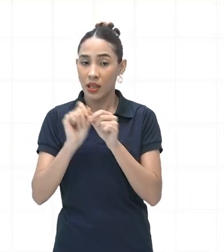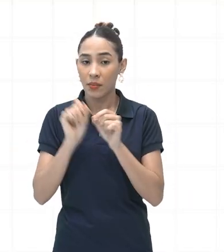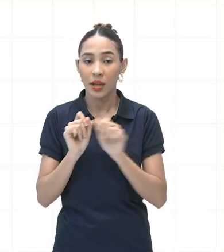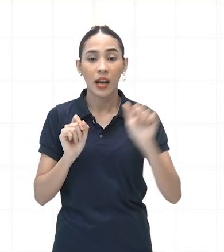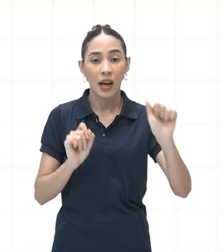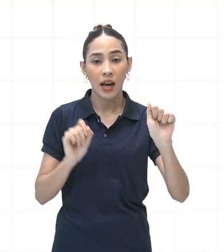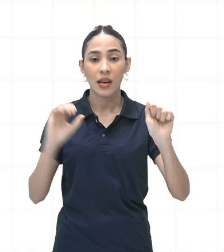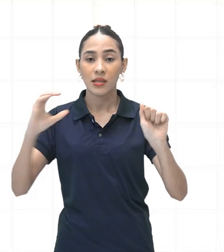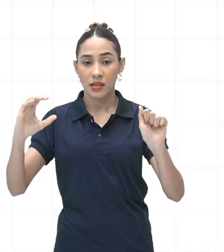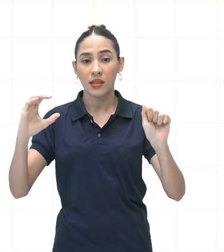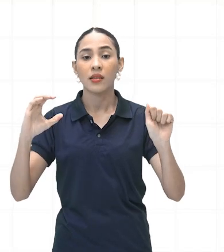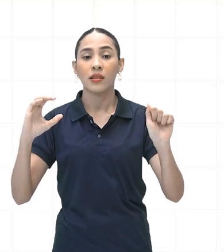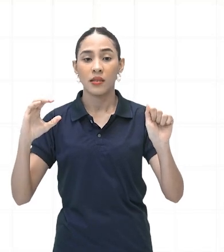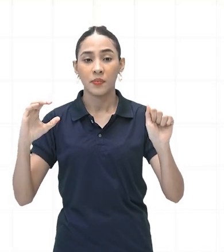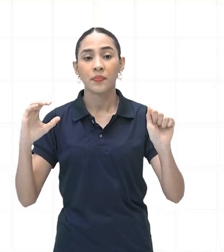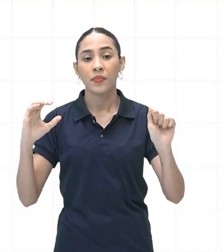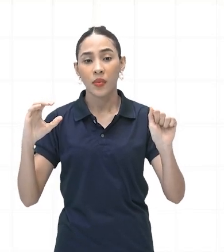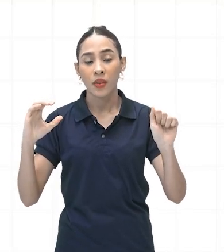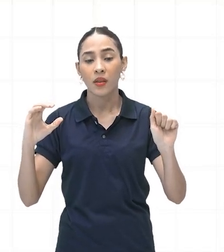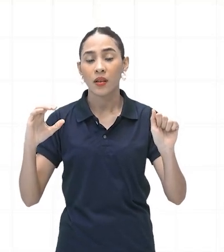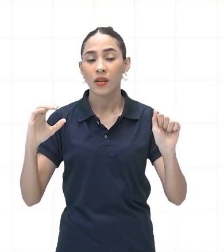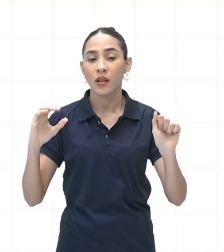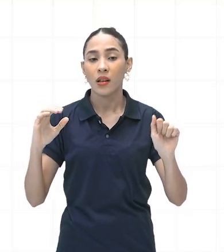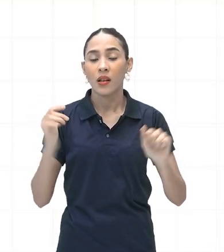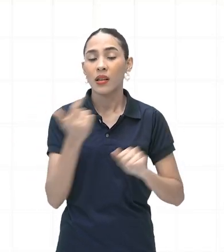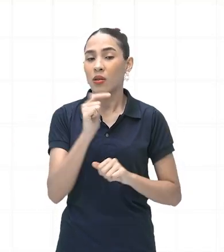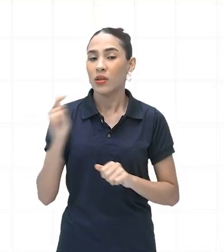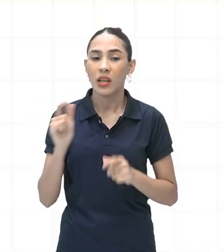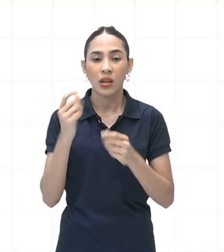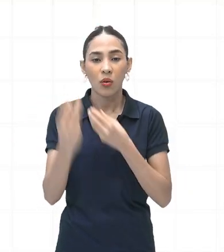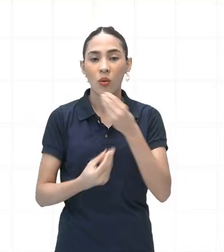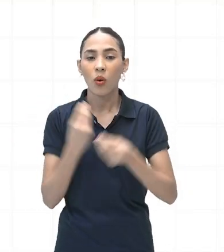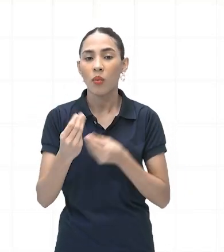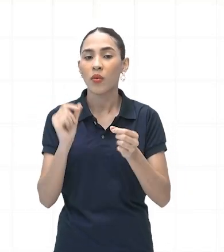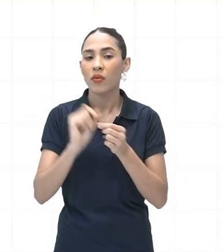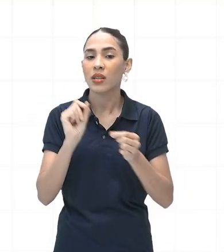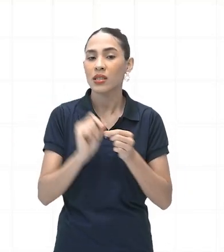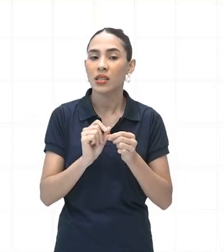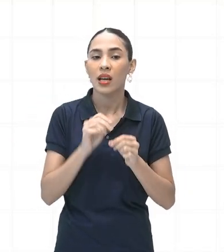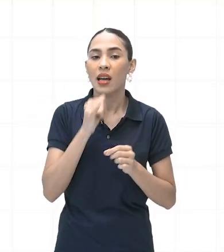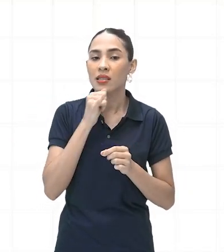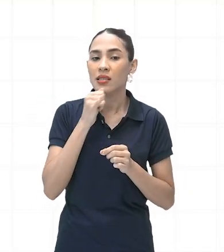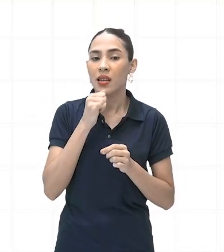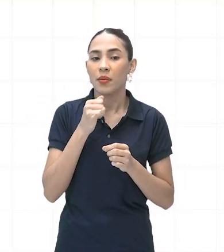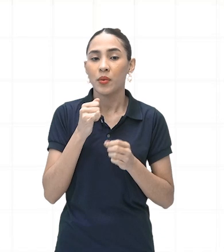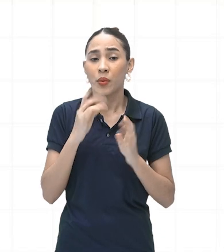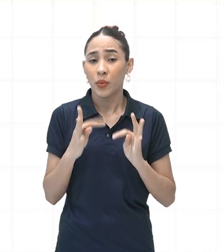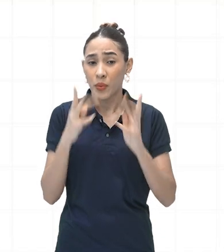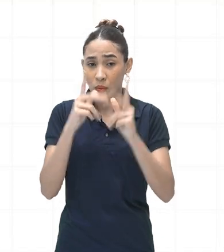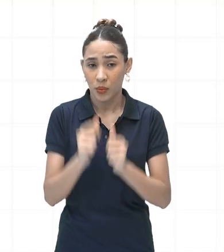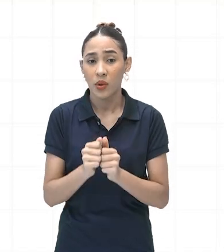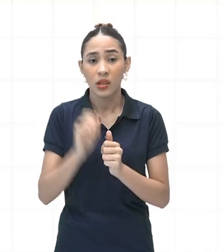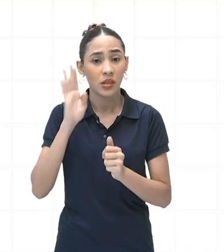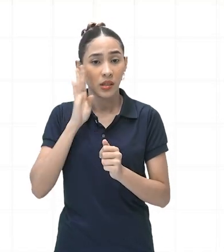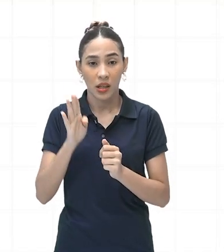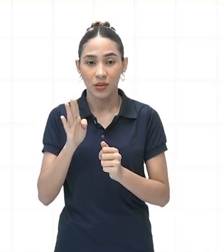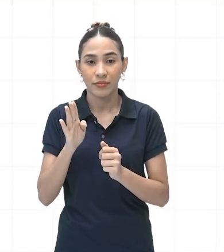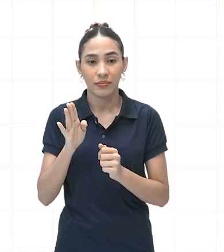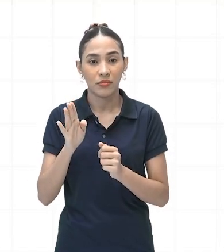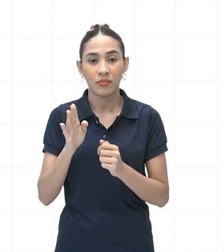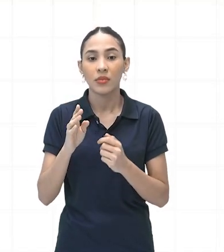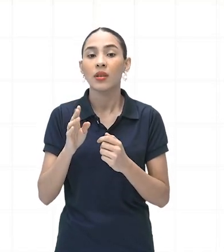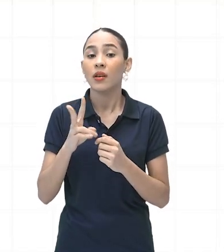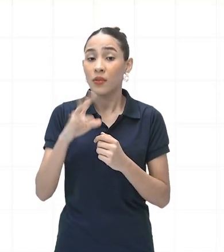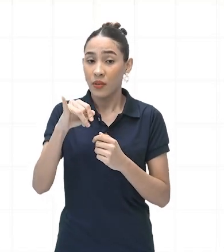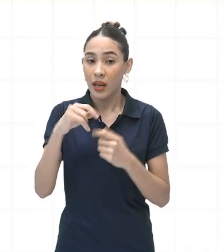mesmo teste com a grandeza C. Eu não tenho como fazer o teste com todas de uma vez. Então, eu